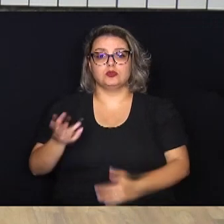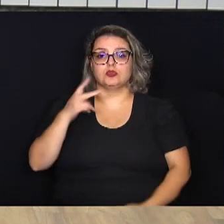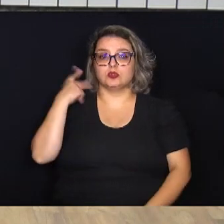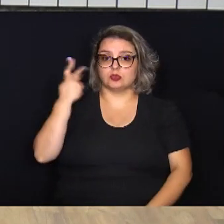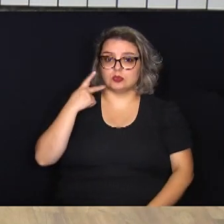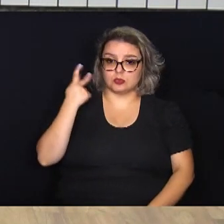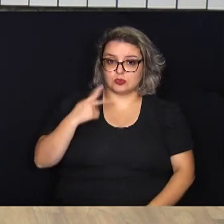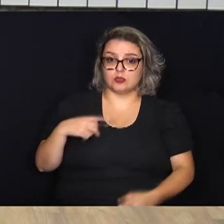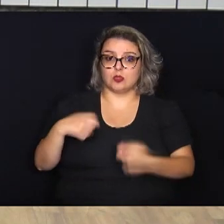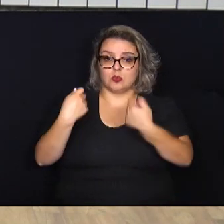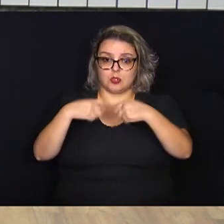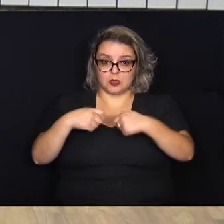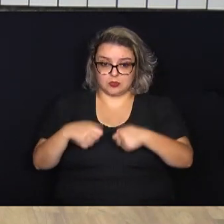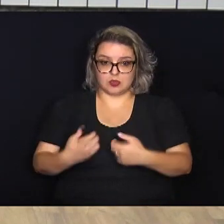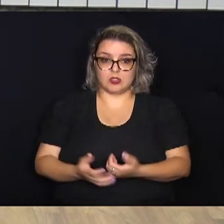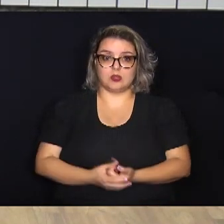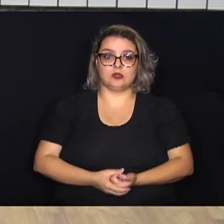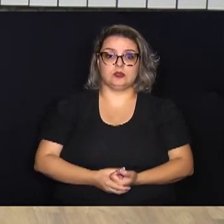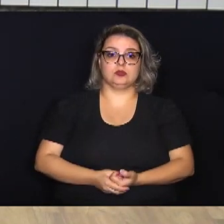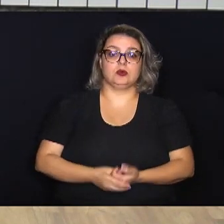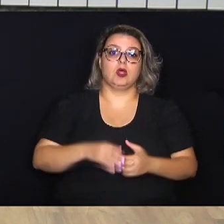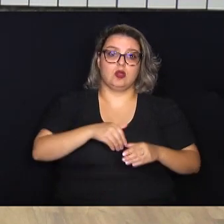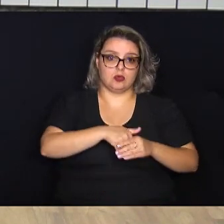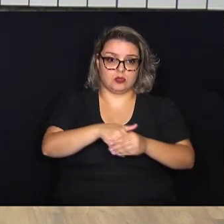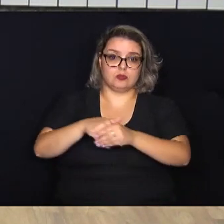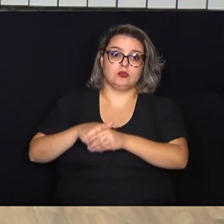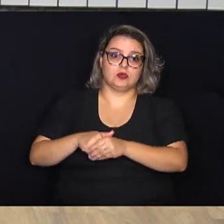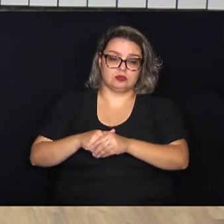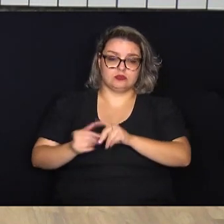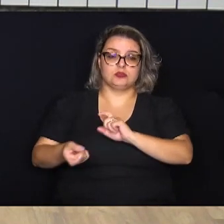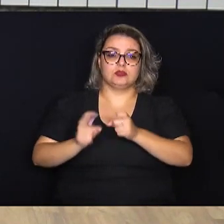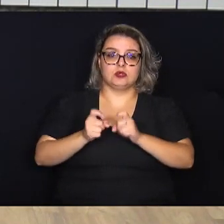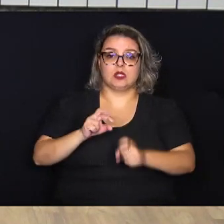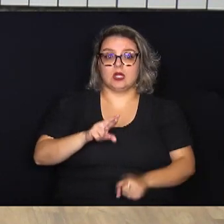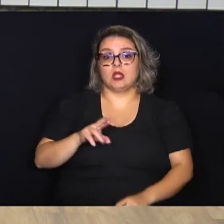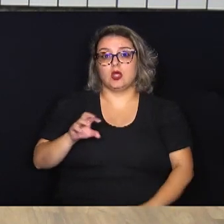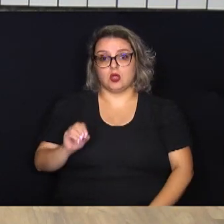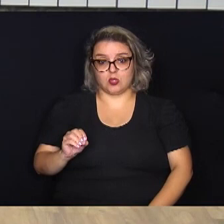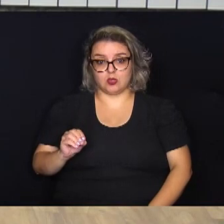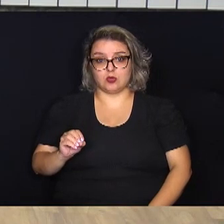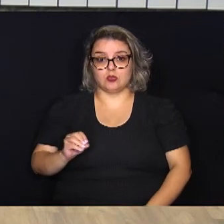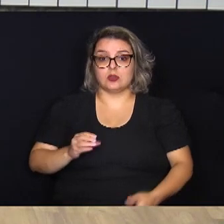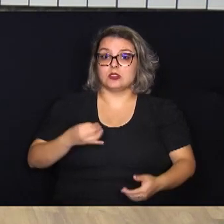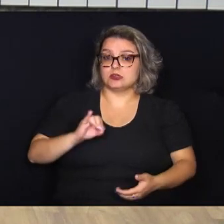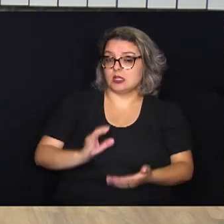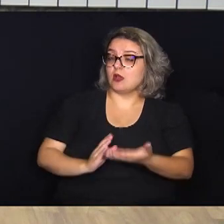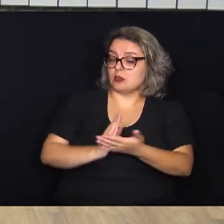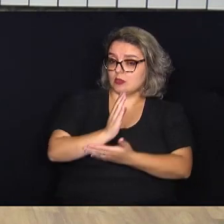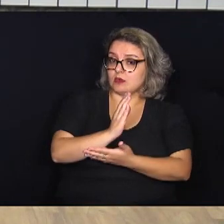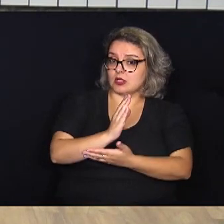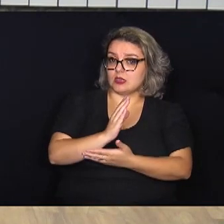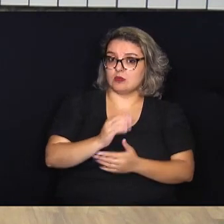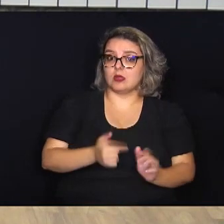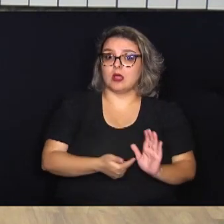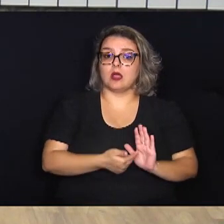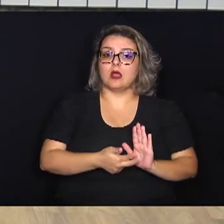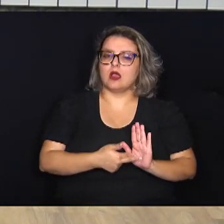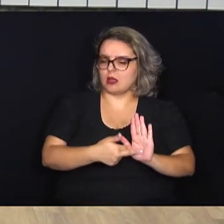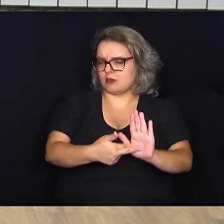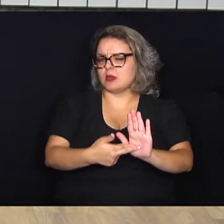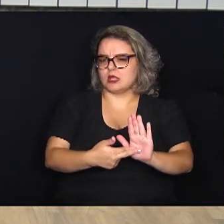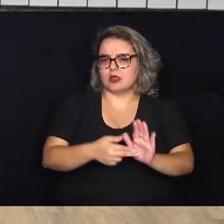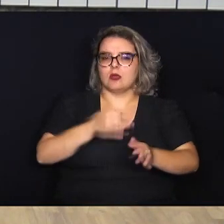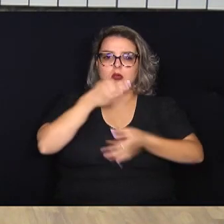que precisam ser votados durante as reuniões ordinárias. Se eles são aprovados, eles representam a opinião